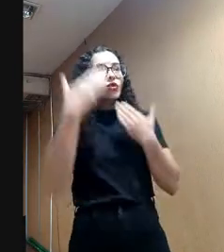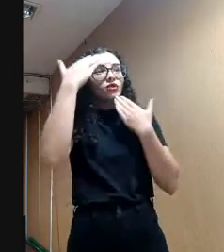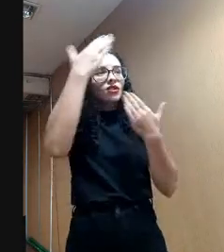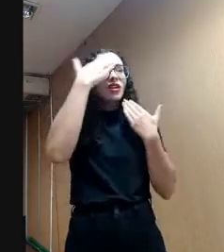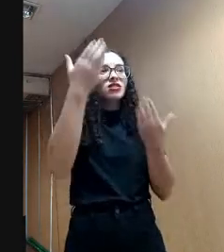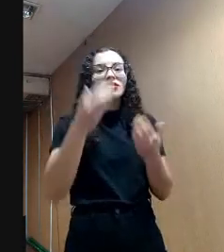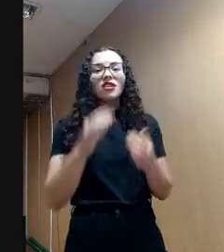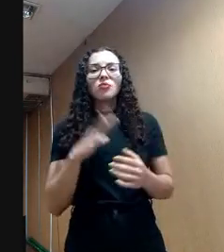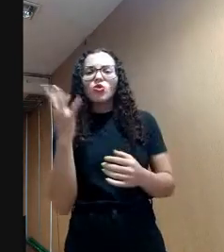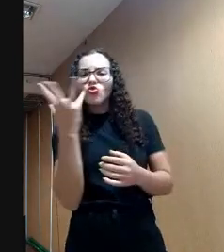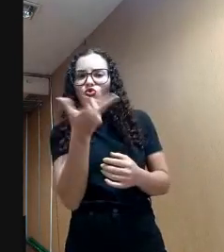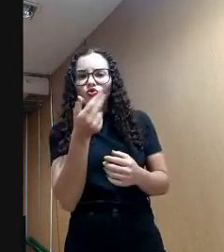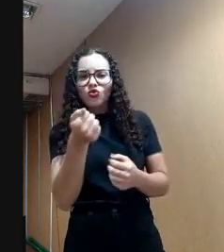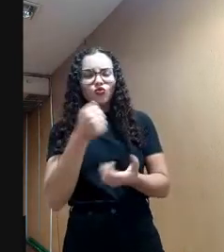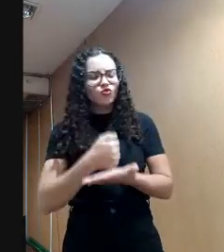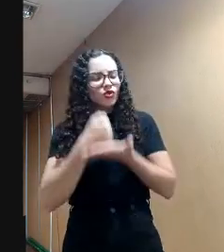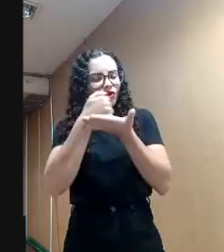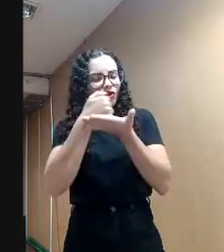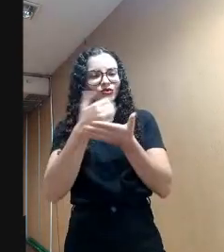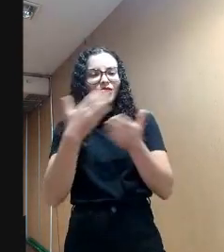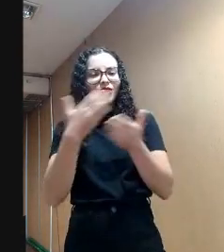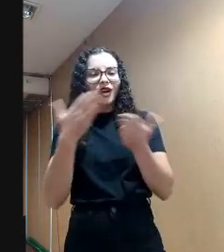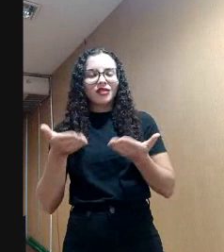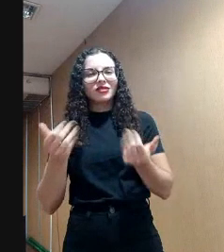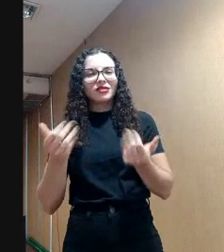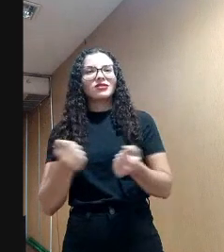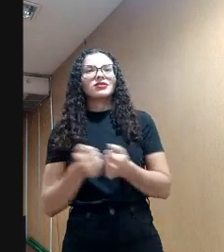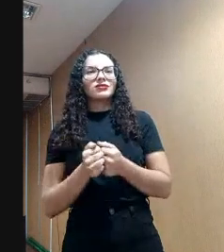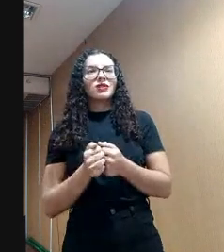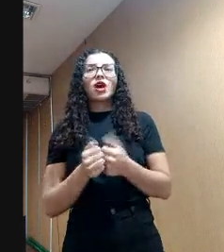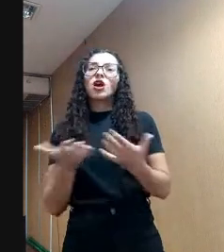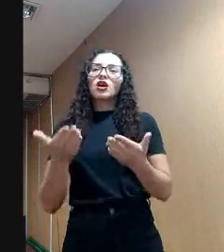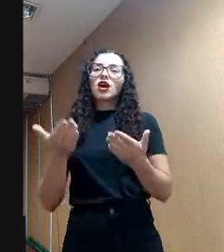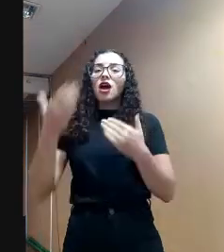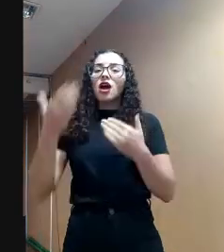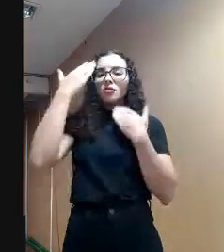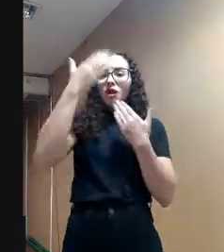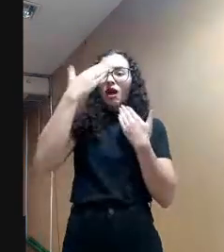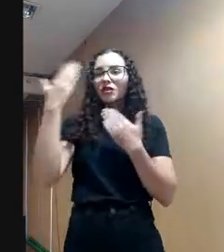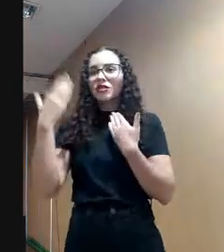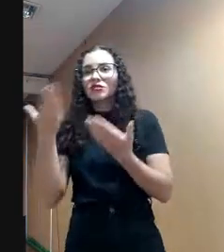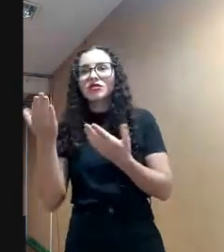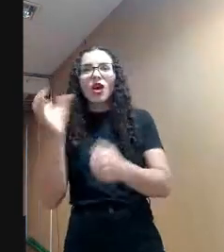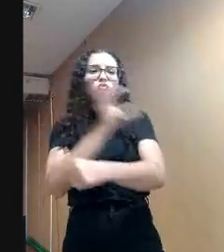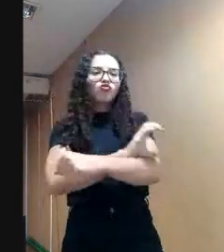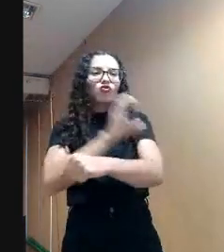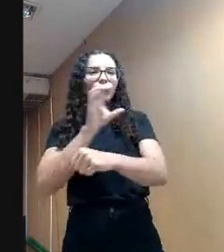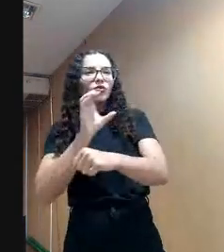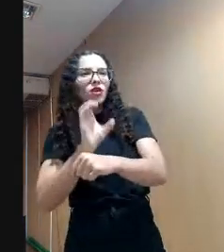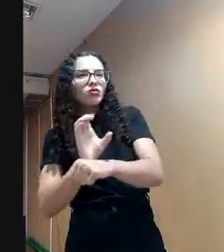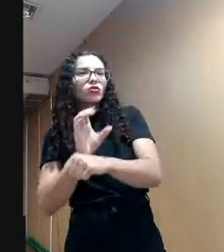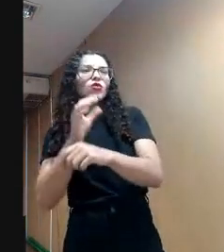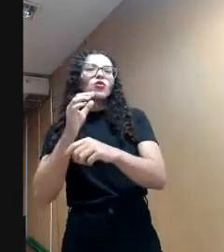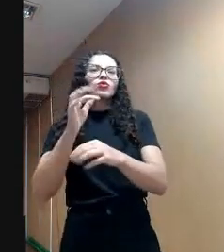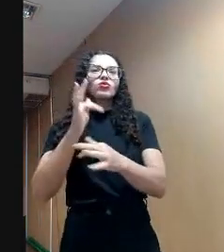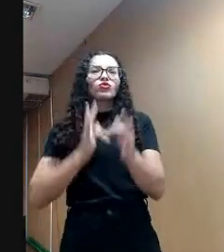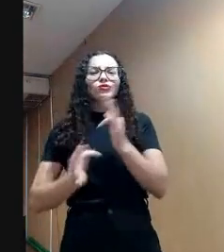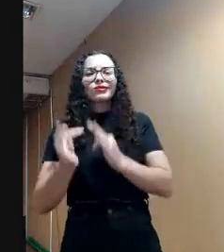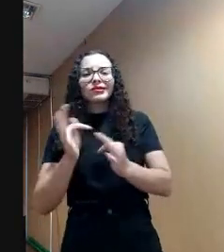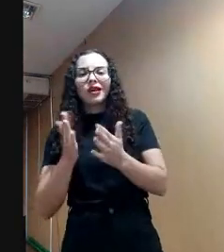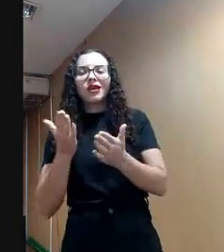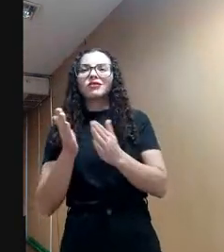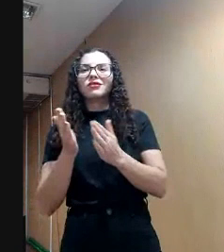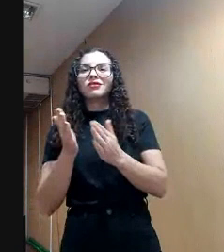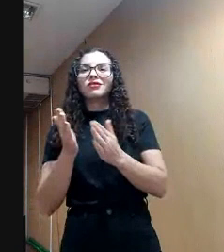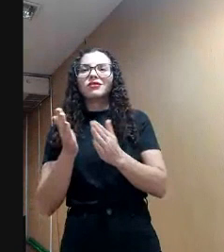evento. Agradecemos também pela presença dos gestores, coordenadores de curso, técnicos